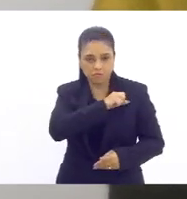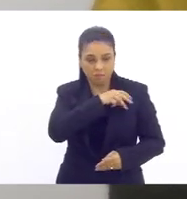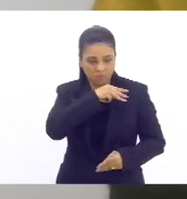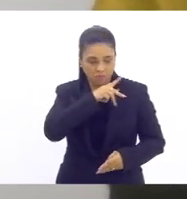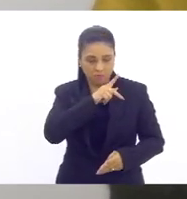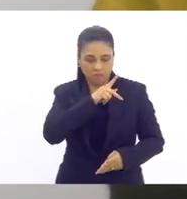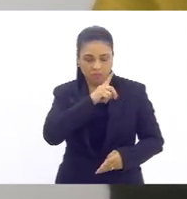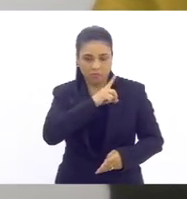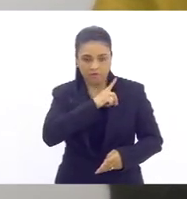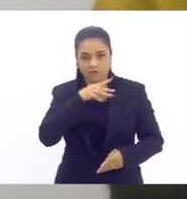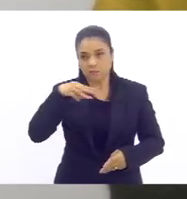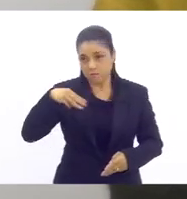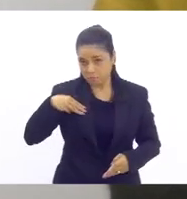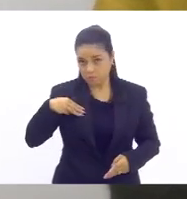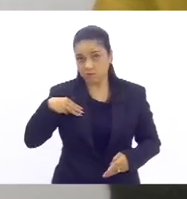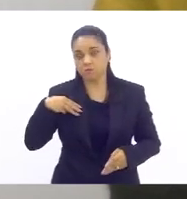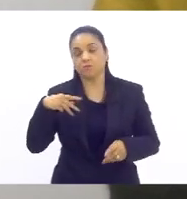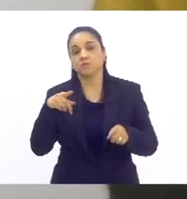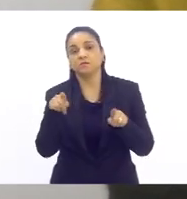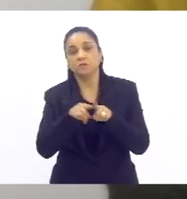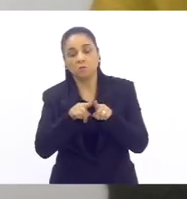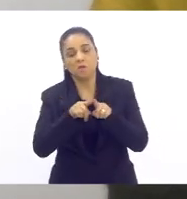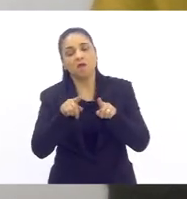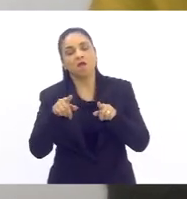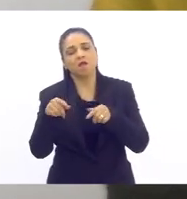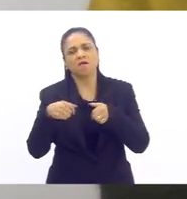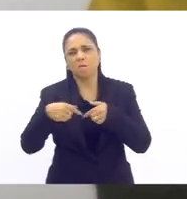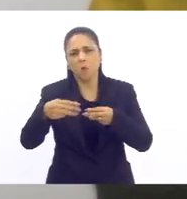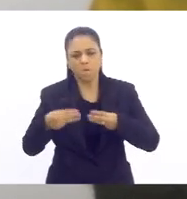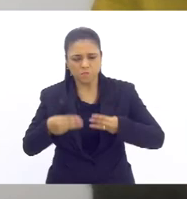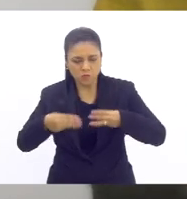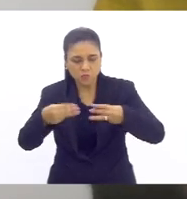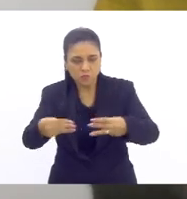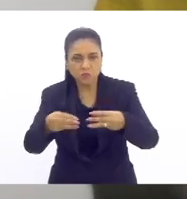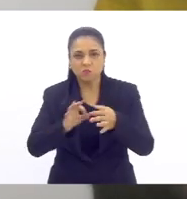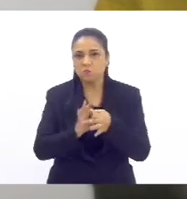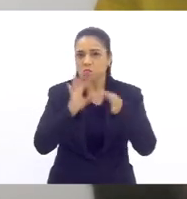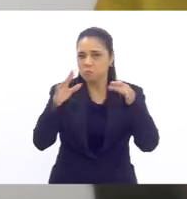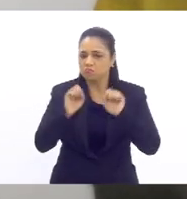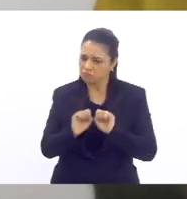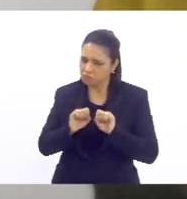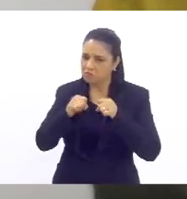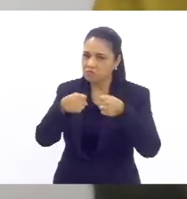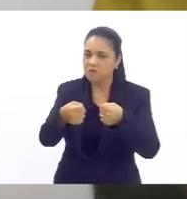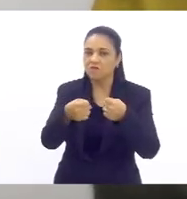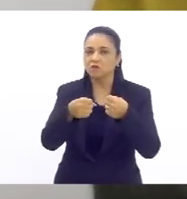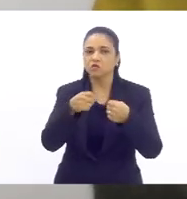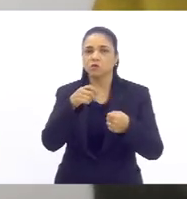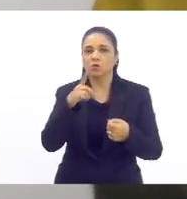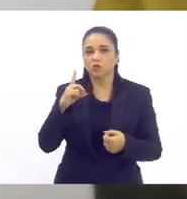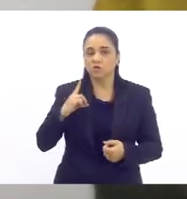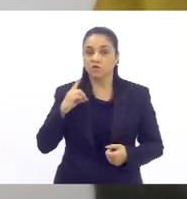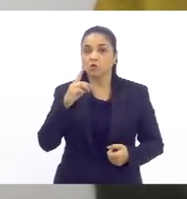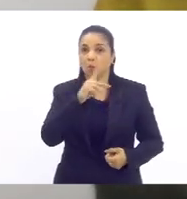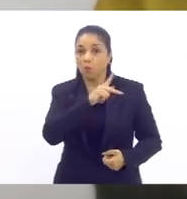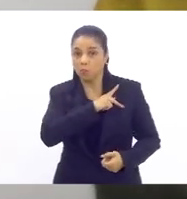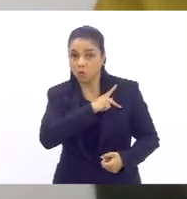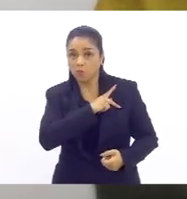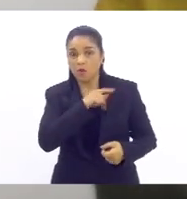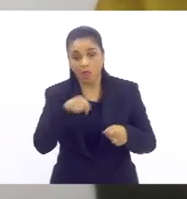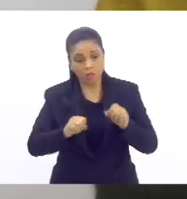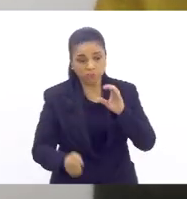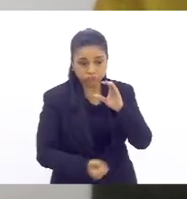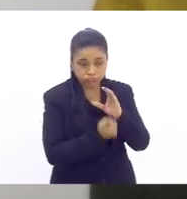do até a pouco tempo ministro Lewandowski que foi um grande defensor da audiência o que eu fiz aqui foi uma lei